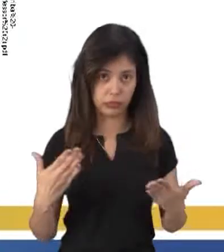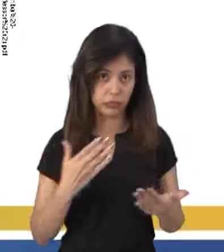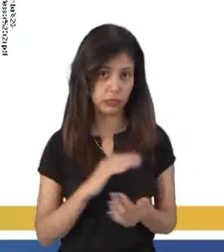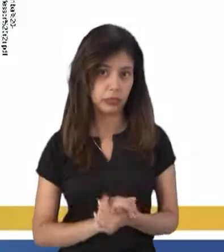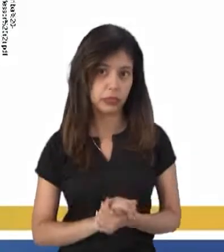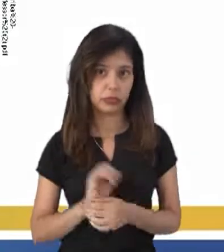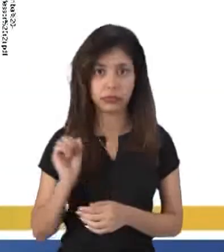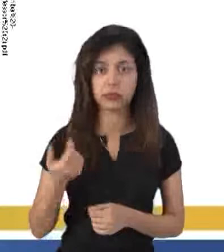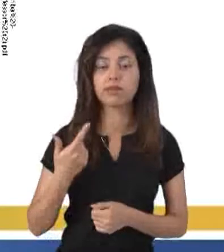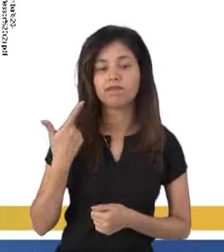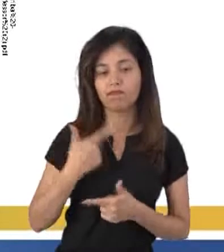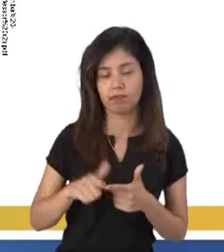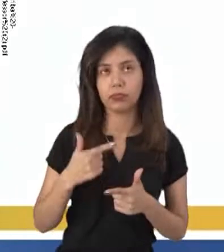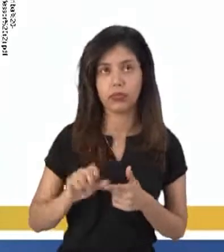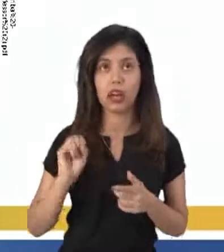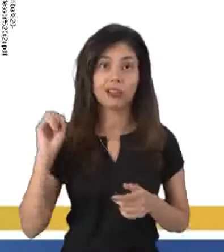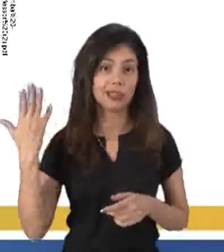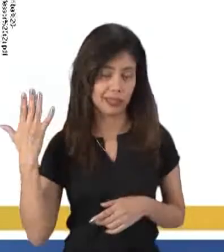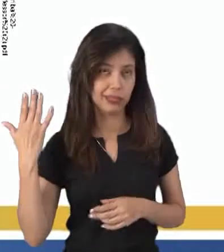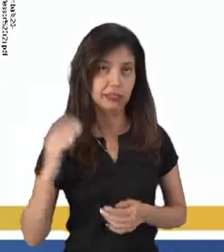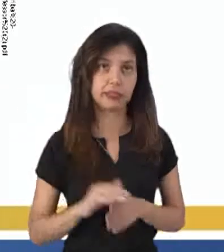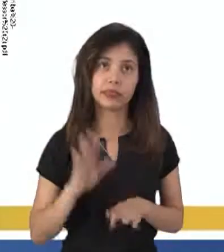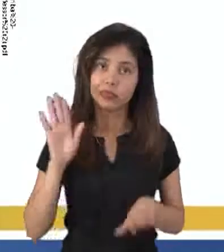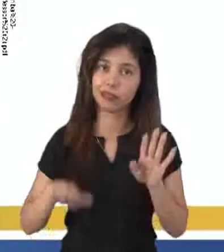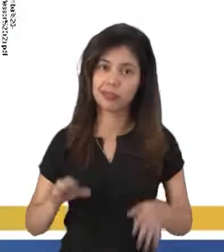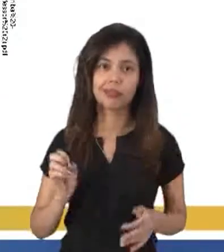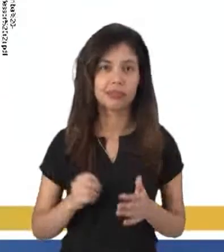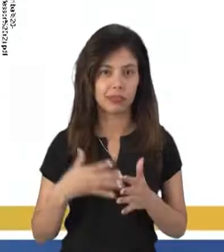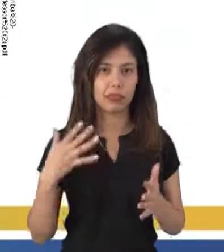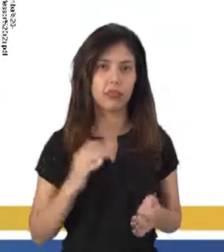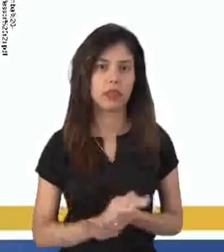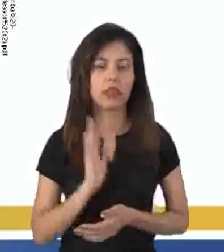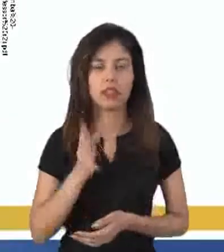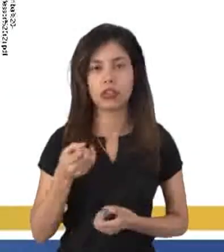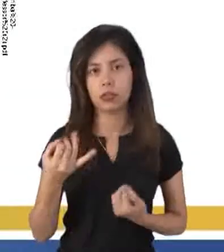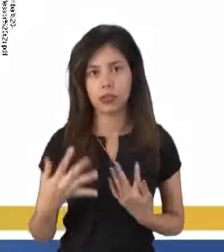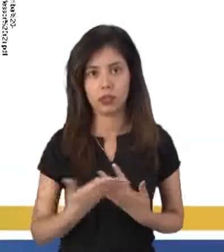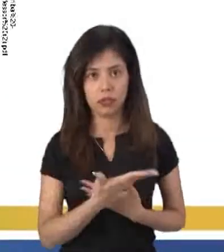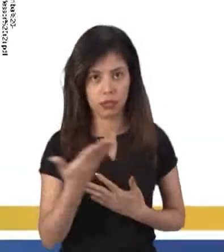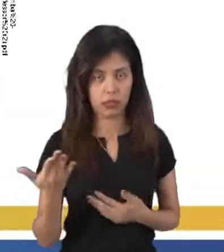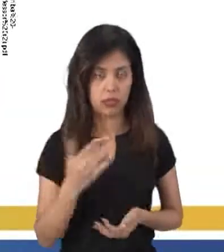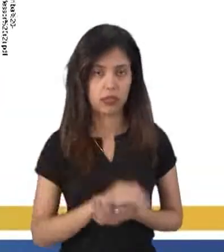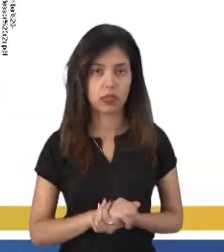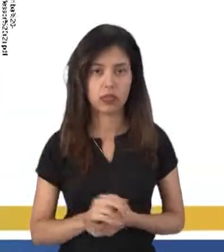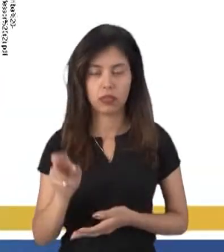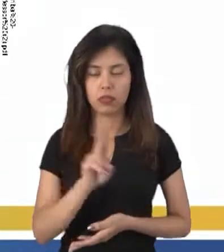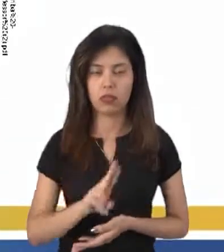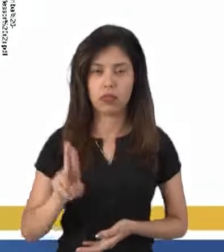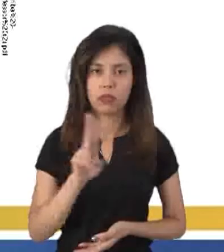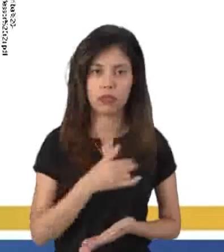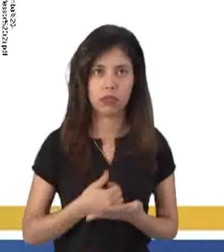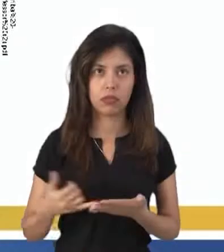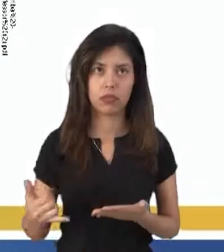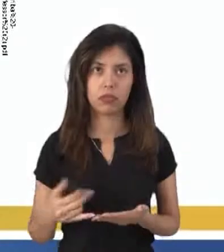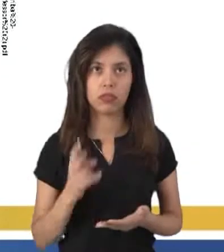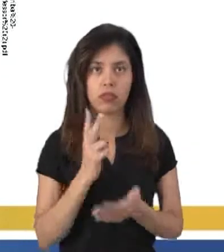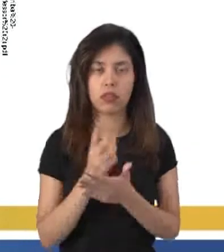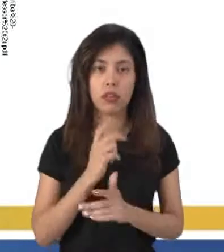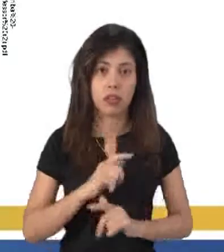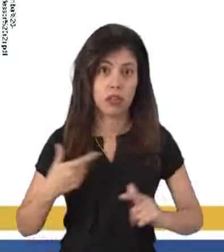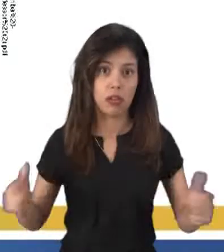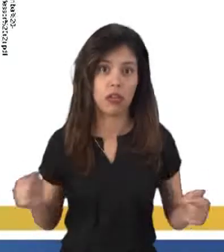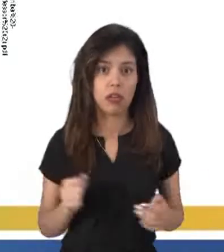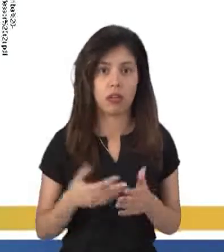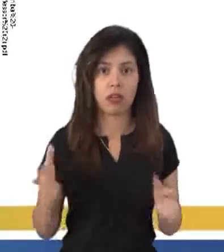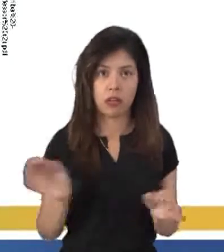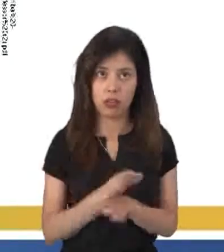grave, nem sempre acontece, podendo muitas vezes acontecer o que eu já citei para vocês, né? O uso de drogas, sendo cada vez mais excessivo,